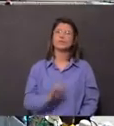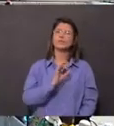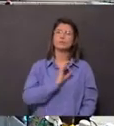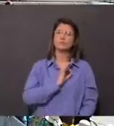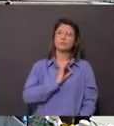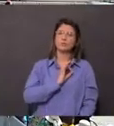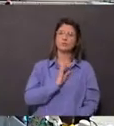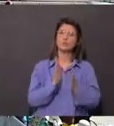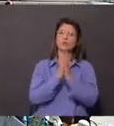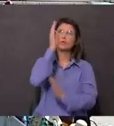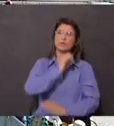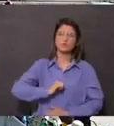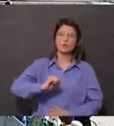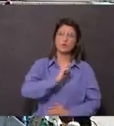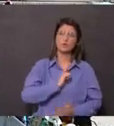Gratias